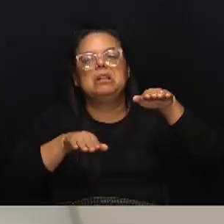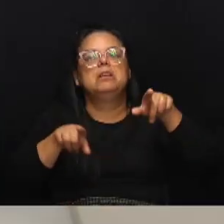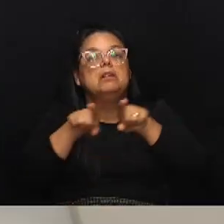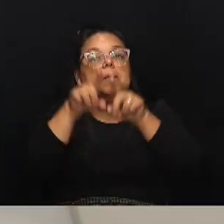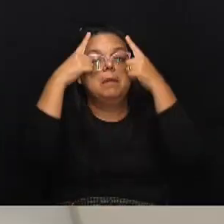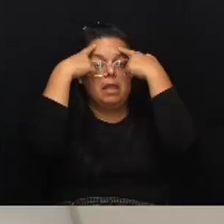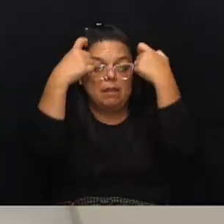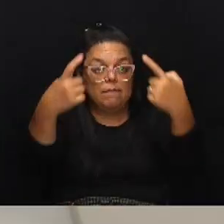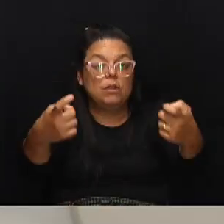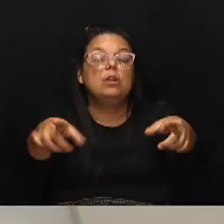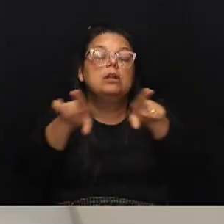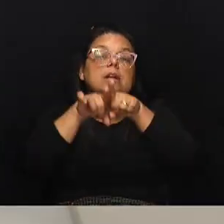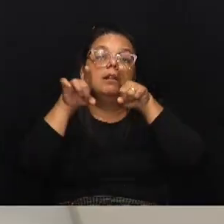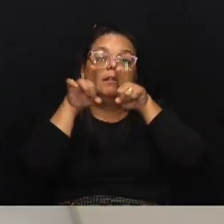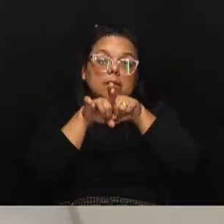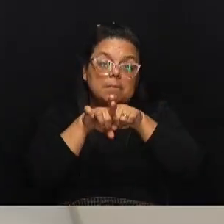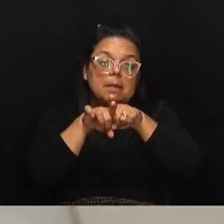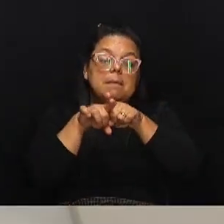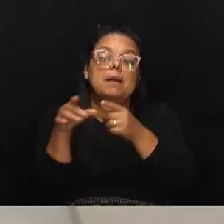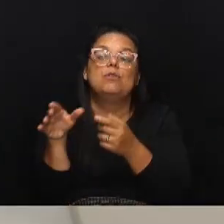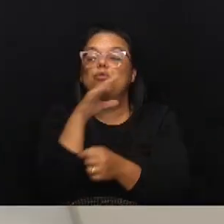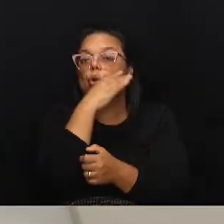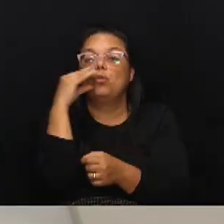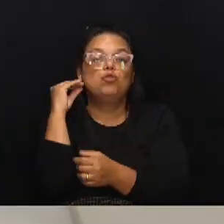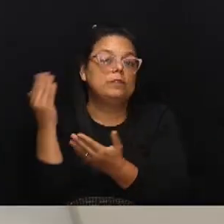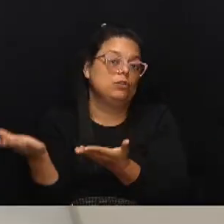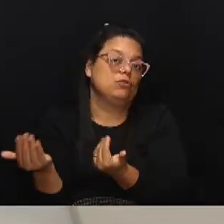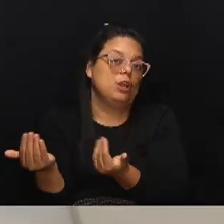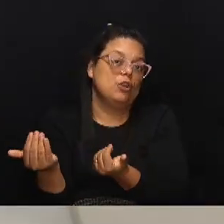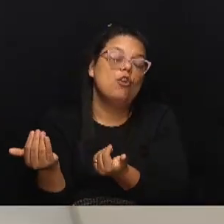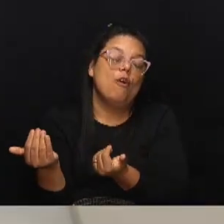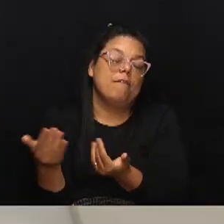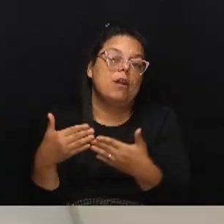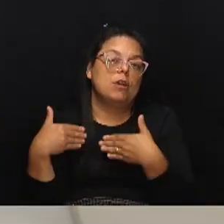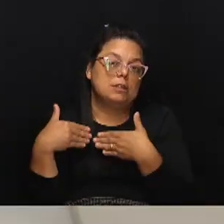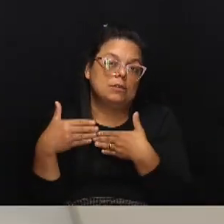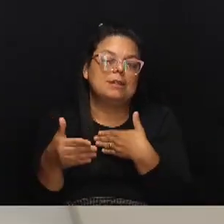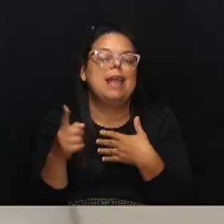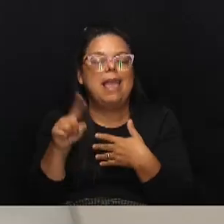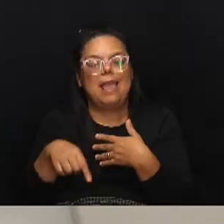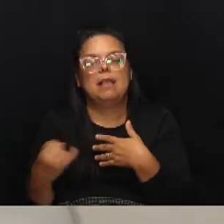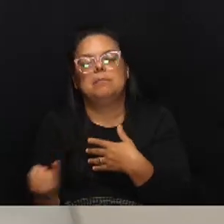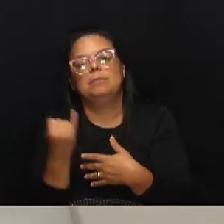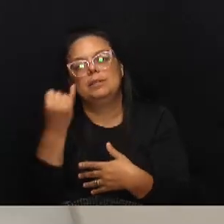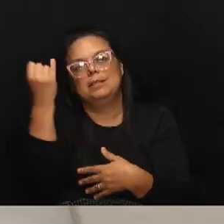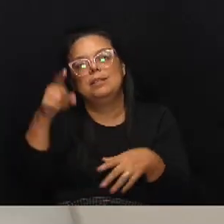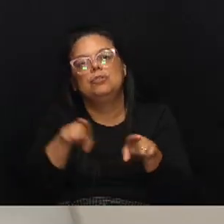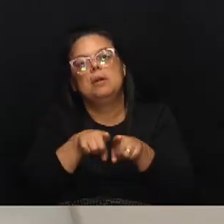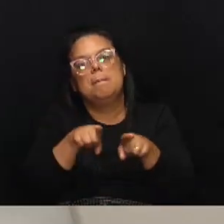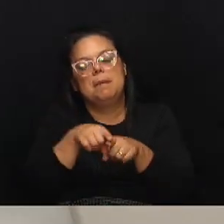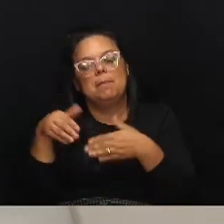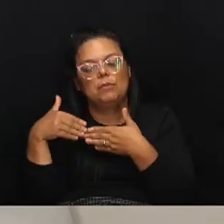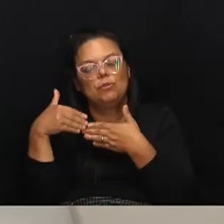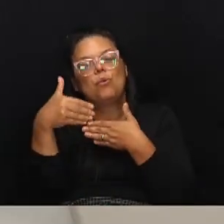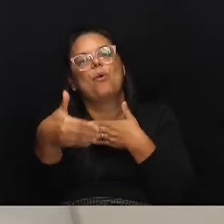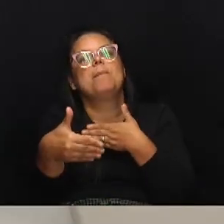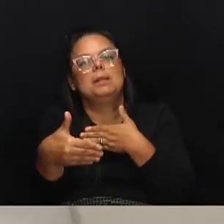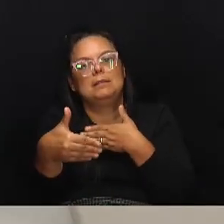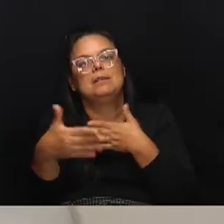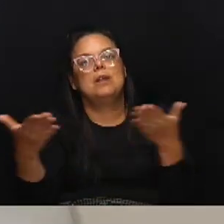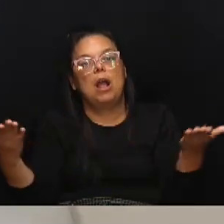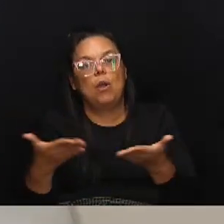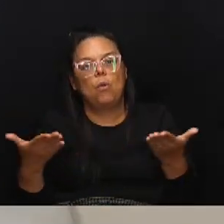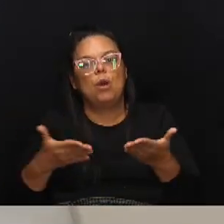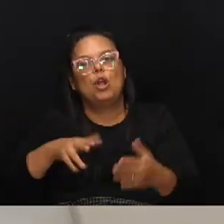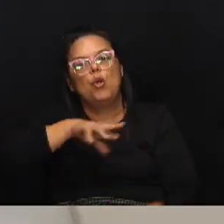violência, das reflexões para essa juventude que está iniciando. Então eu acho de extrema importância esse início de começar já,